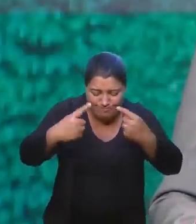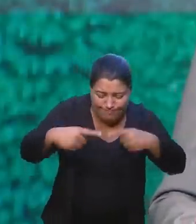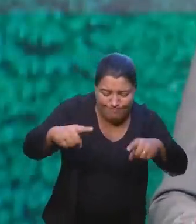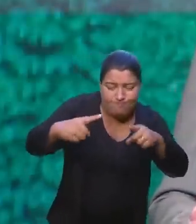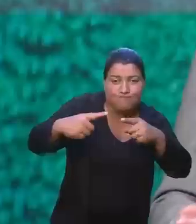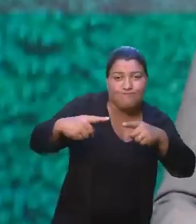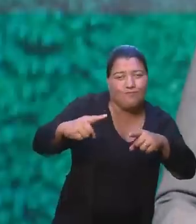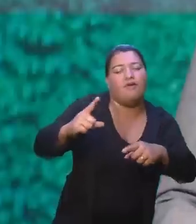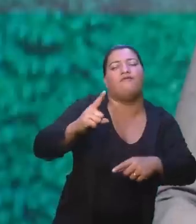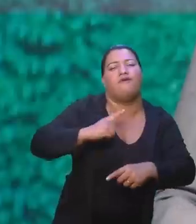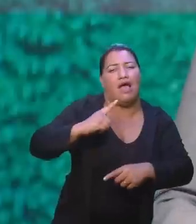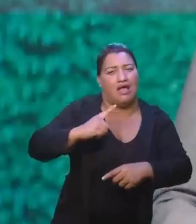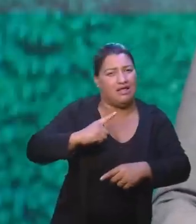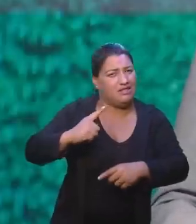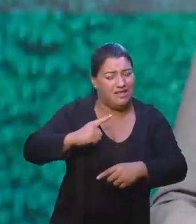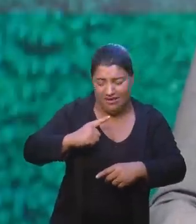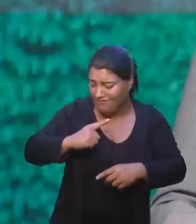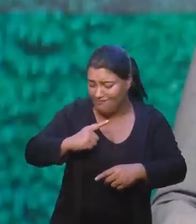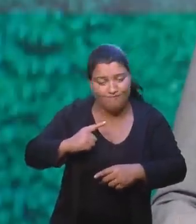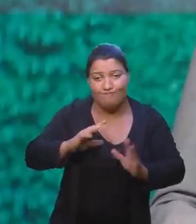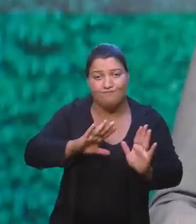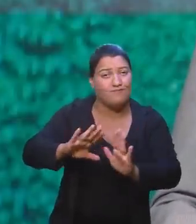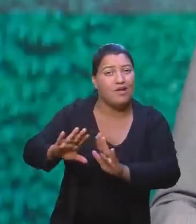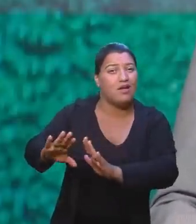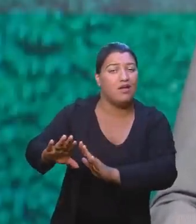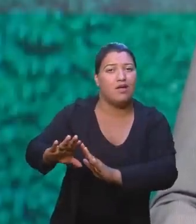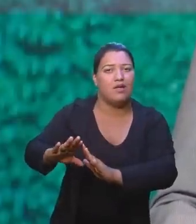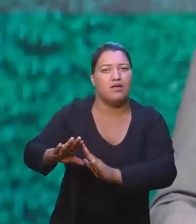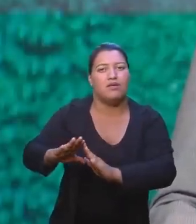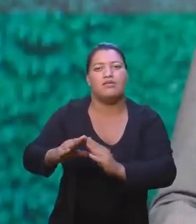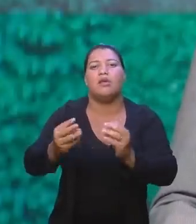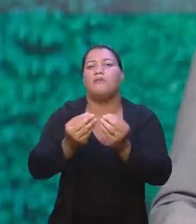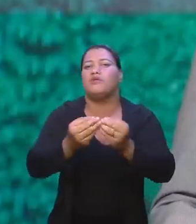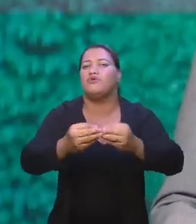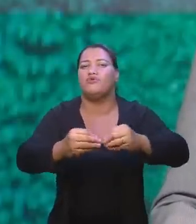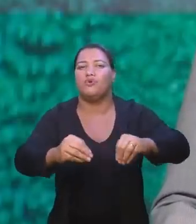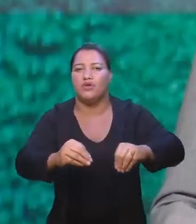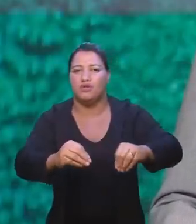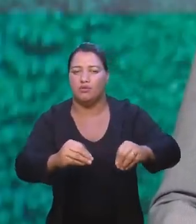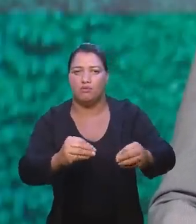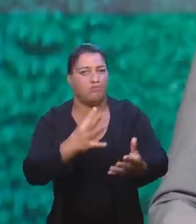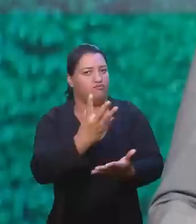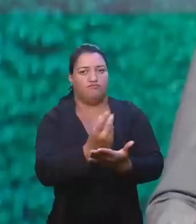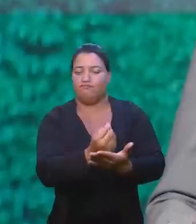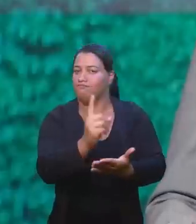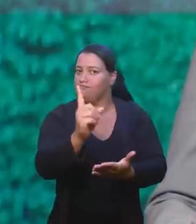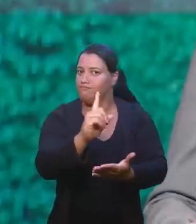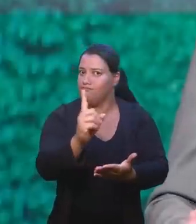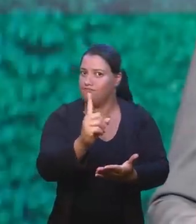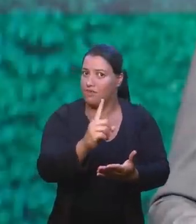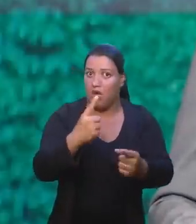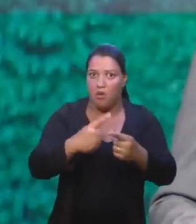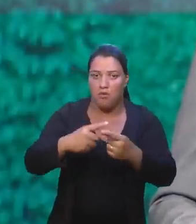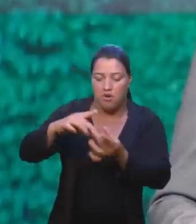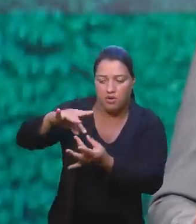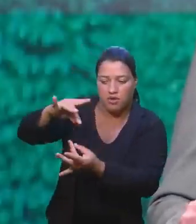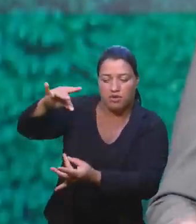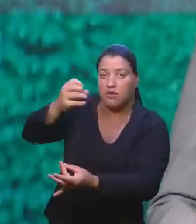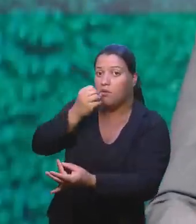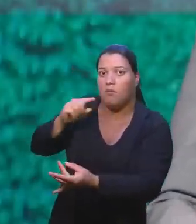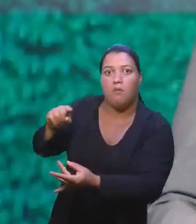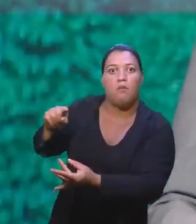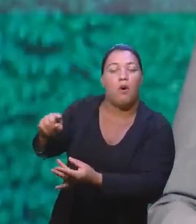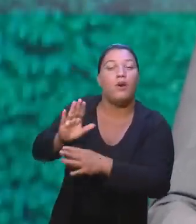outras, cairão e não podem ser prejudiciais à causa do Espiritismo. Os bons espíritos